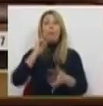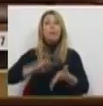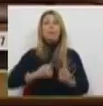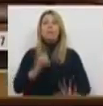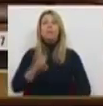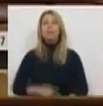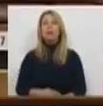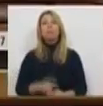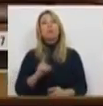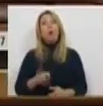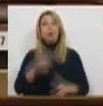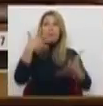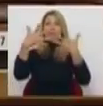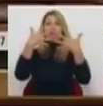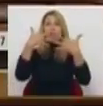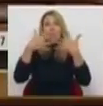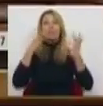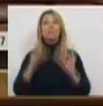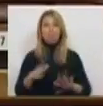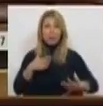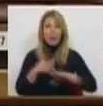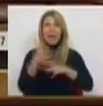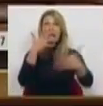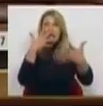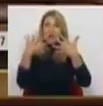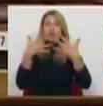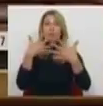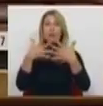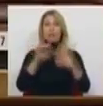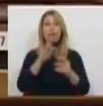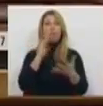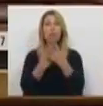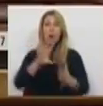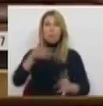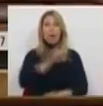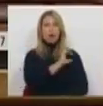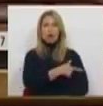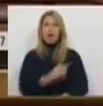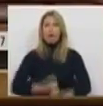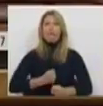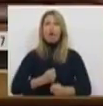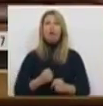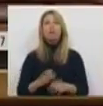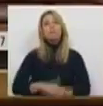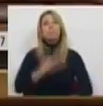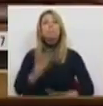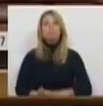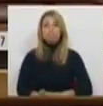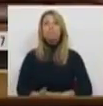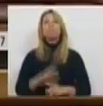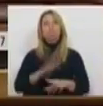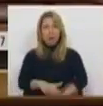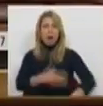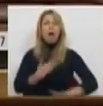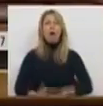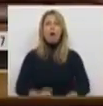essencial, a transparência. Pela transparência fica o país mais forte, é robustecida a democracia